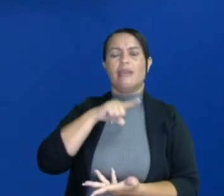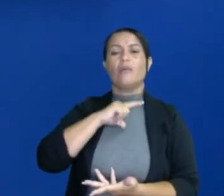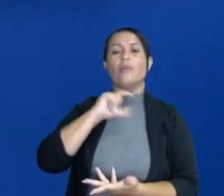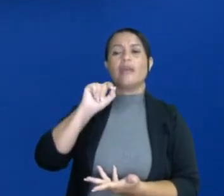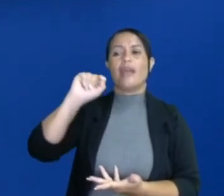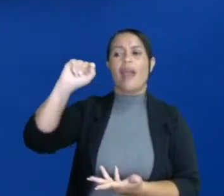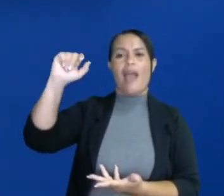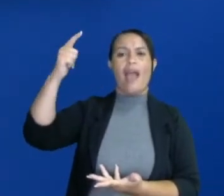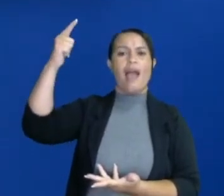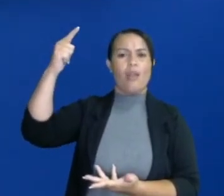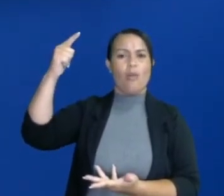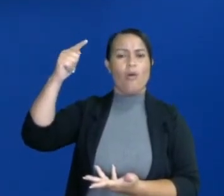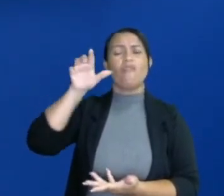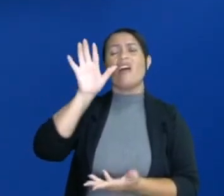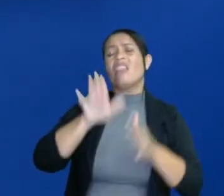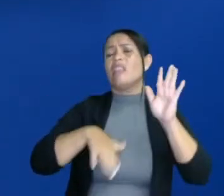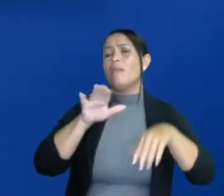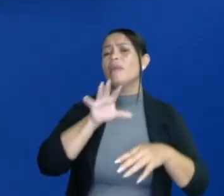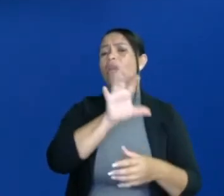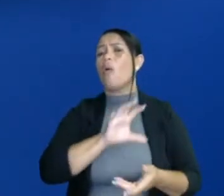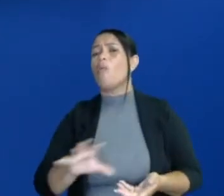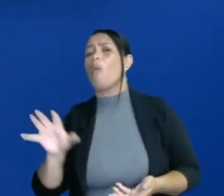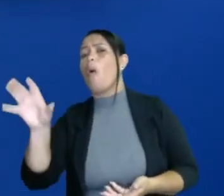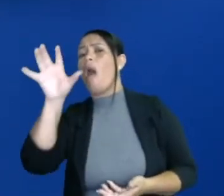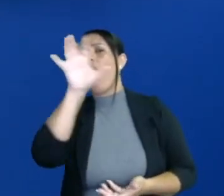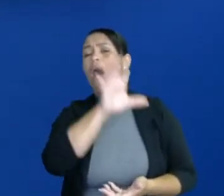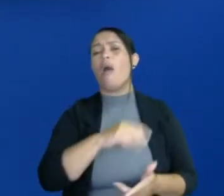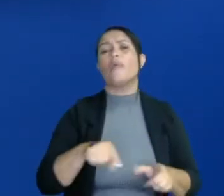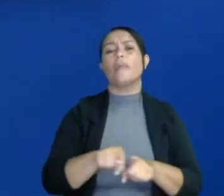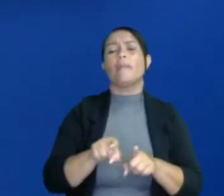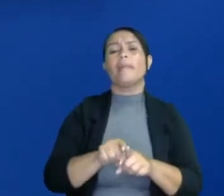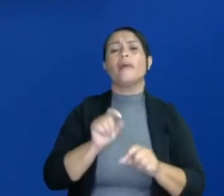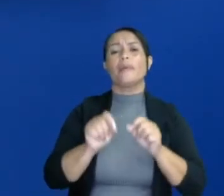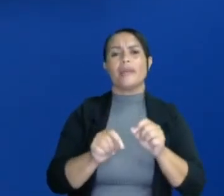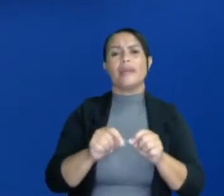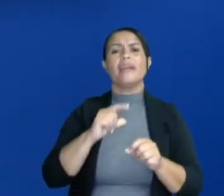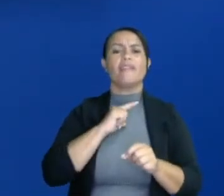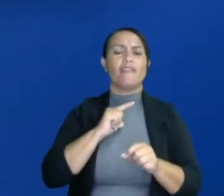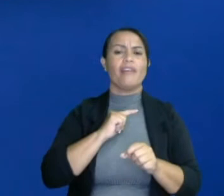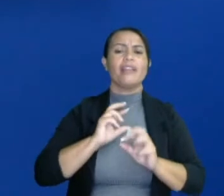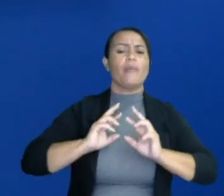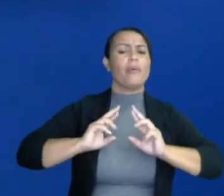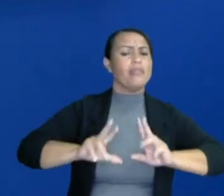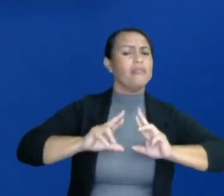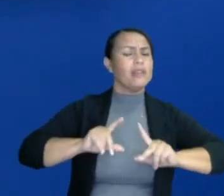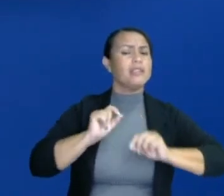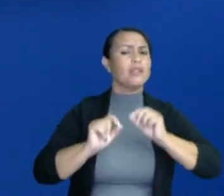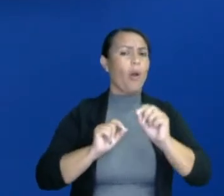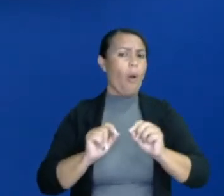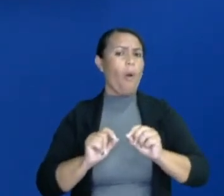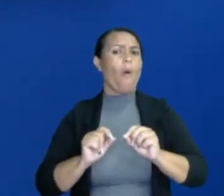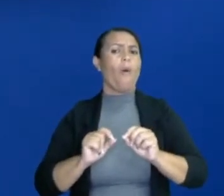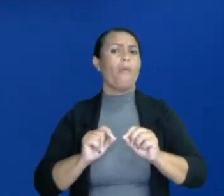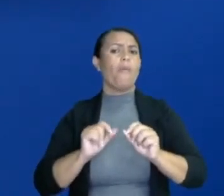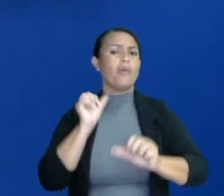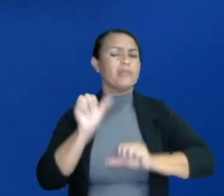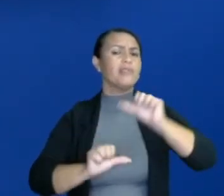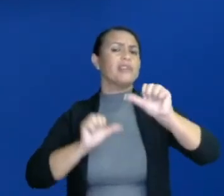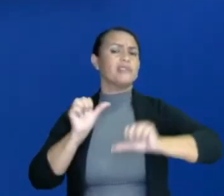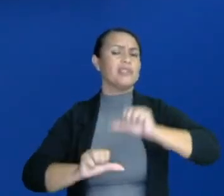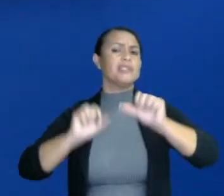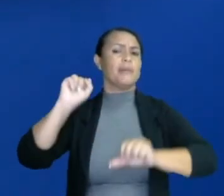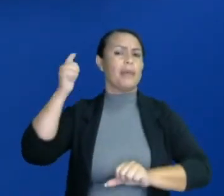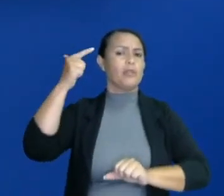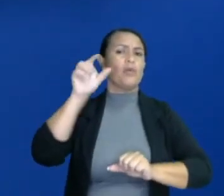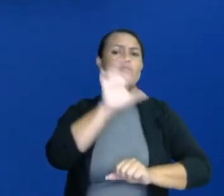de uma forma distinta a depender do local em que você se localize, e aí isso vai gerar uma diferença no comportamento da temperatura nos vários